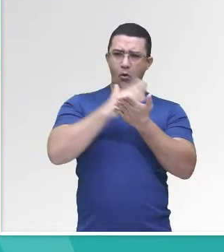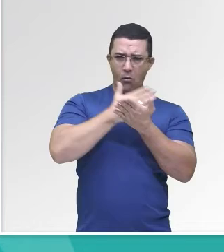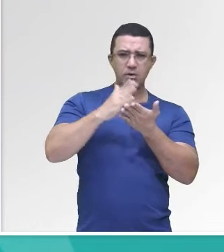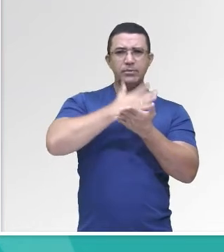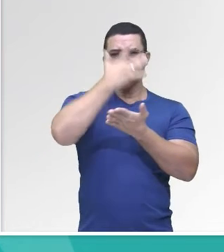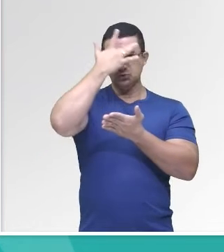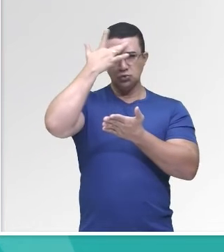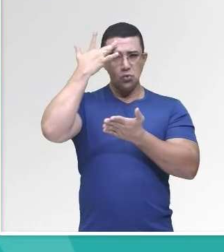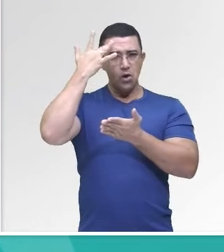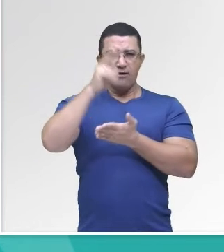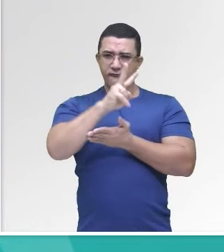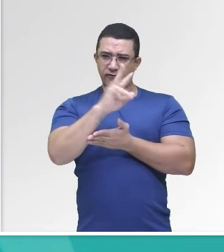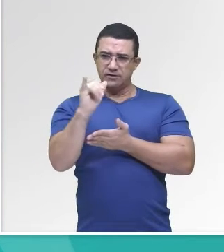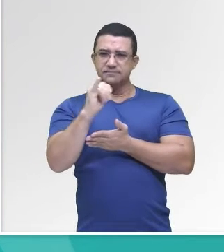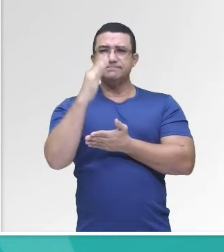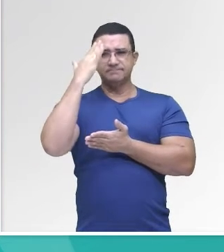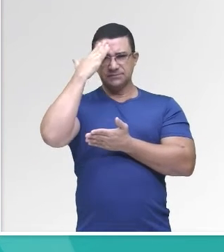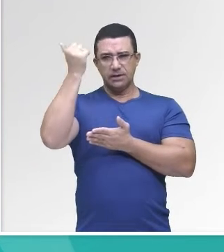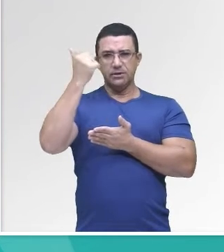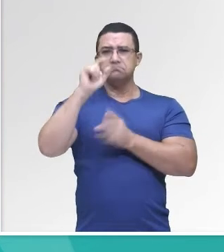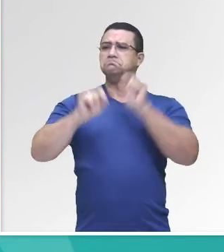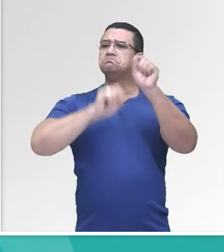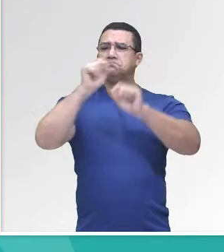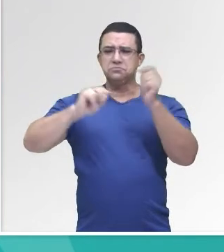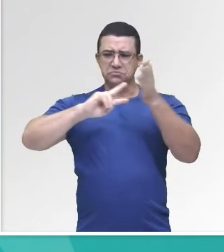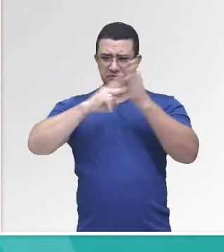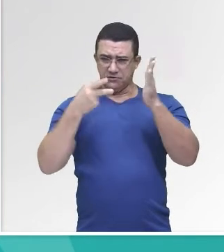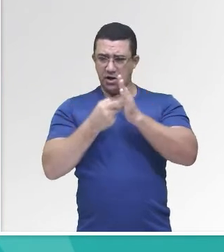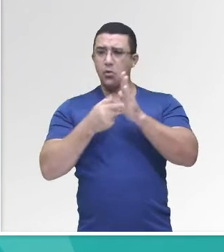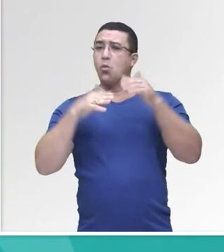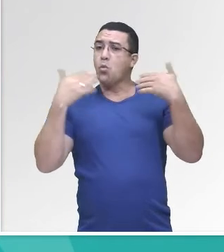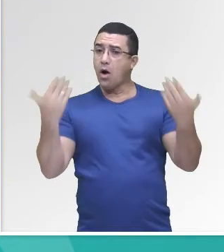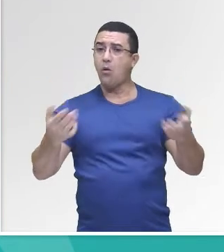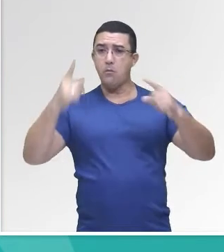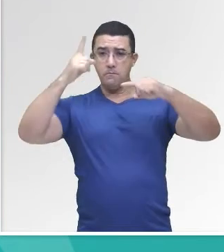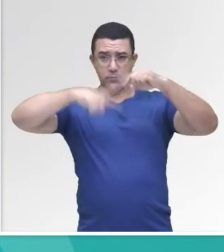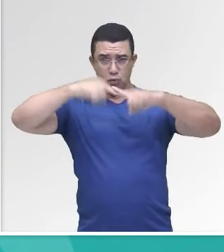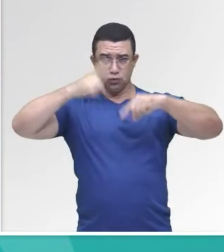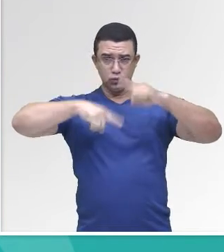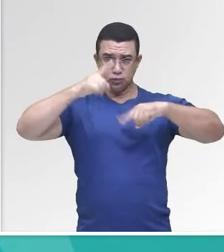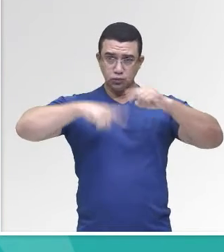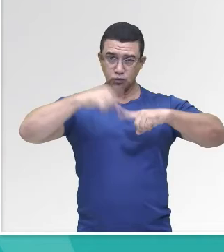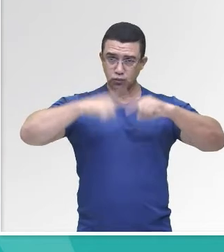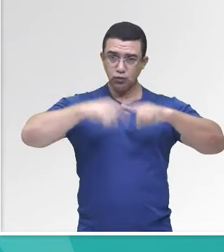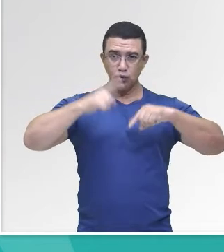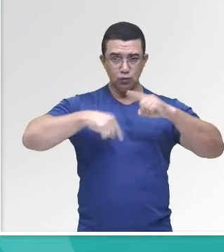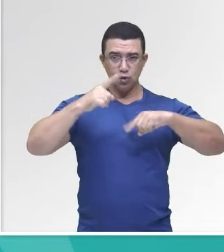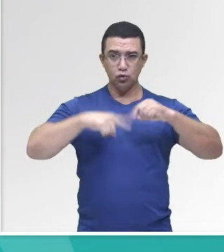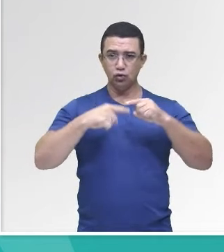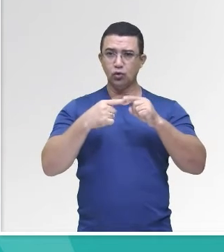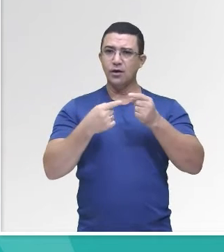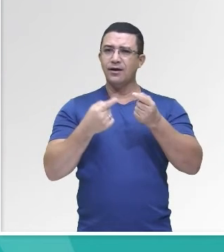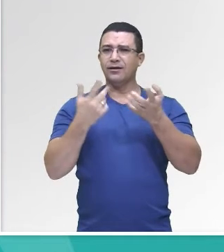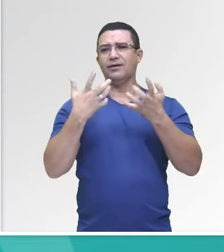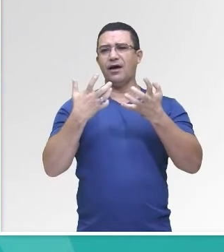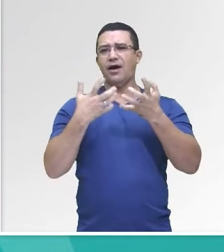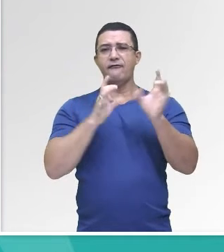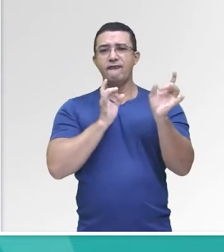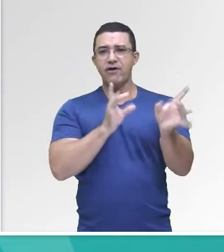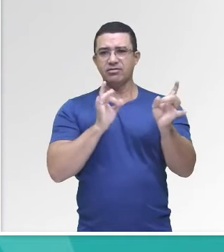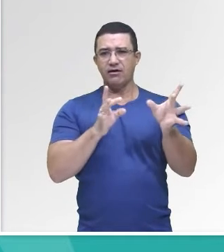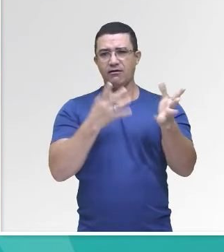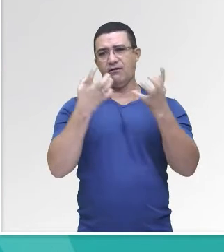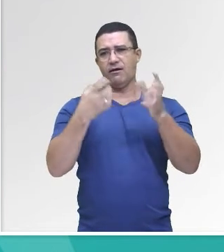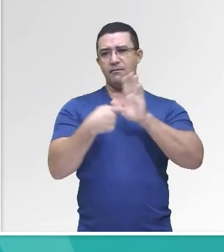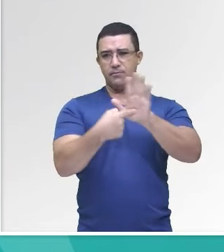saberão do que se trata o texto, qual é o produto ou o serviço ou a ideia que está sendo oferecido. E depois a